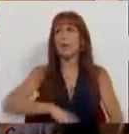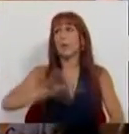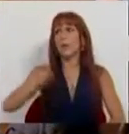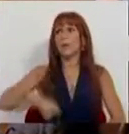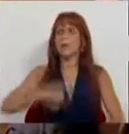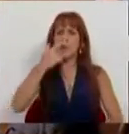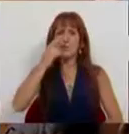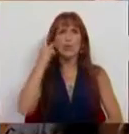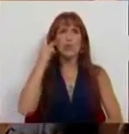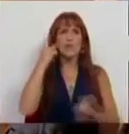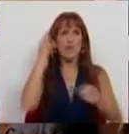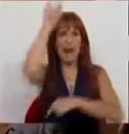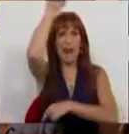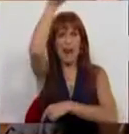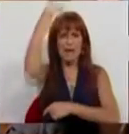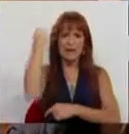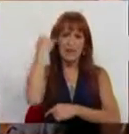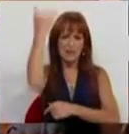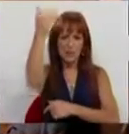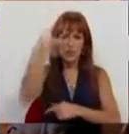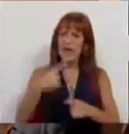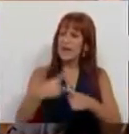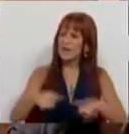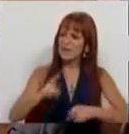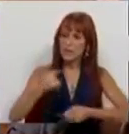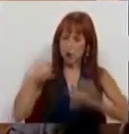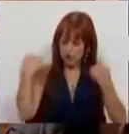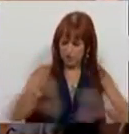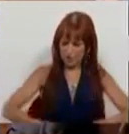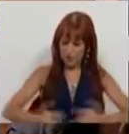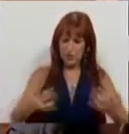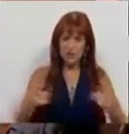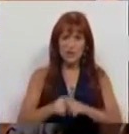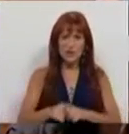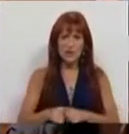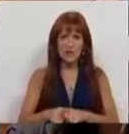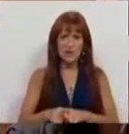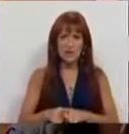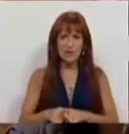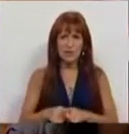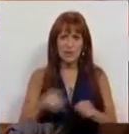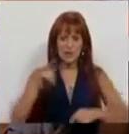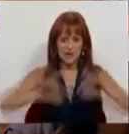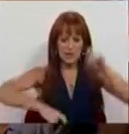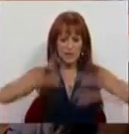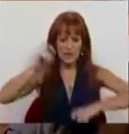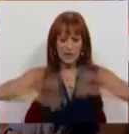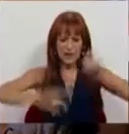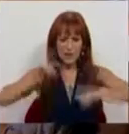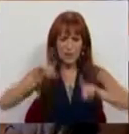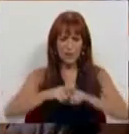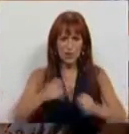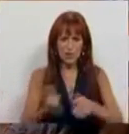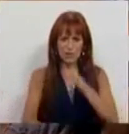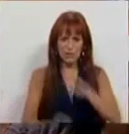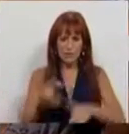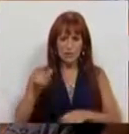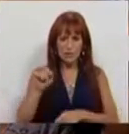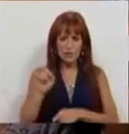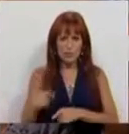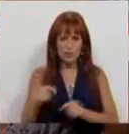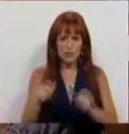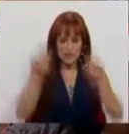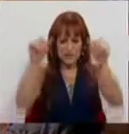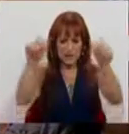para os transmontanos. E por isso, a diferença que temos hoje na variação da formação bruta de capital